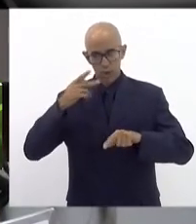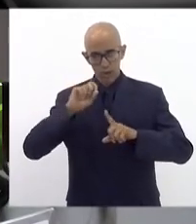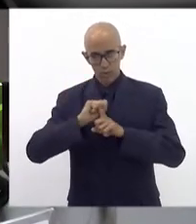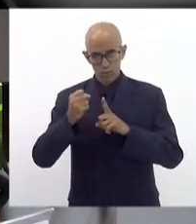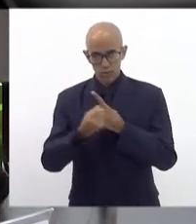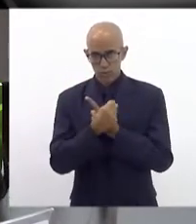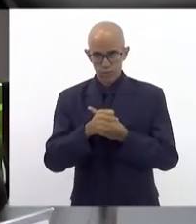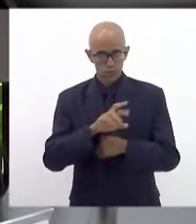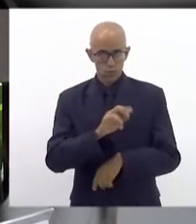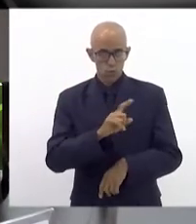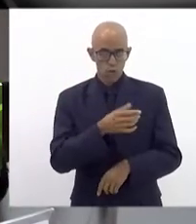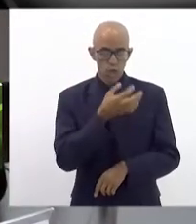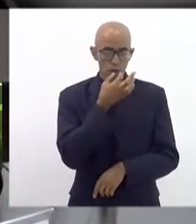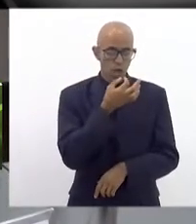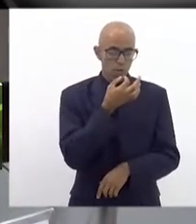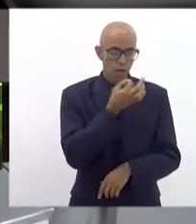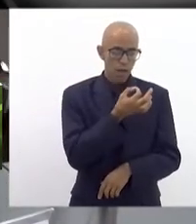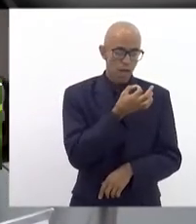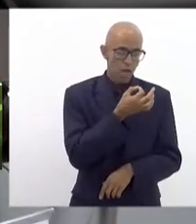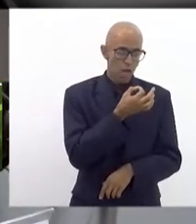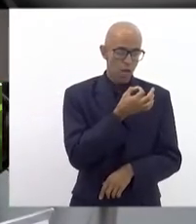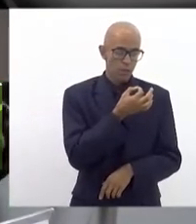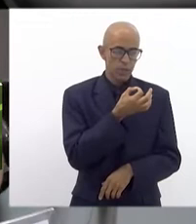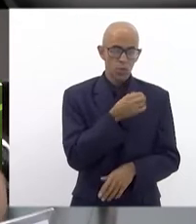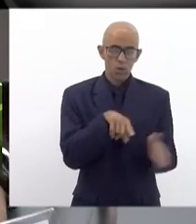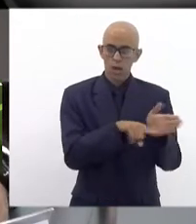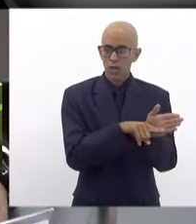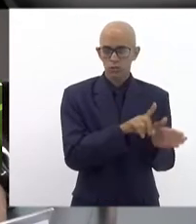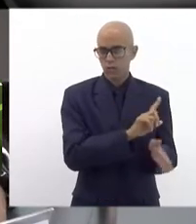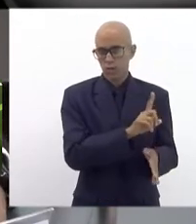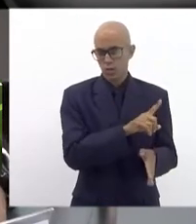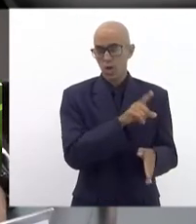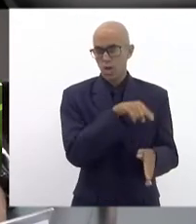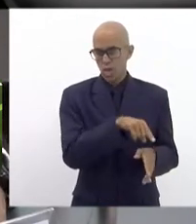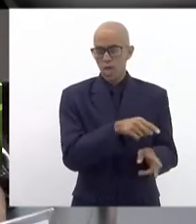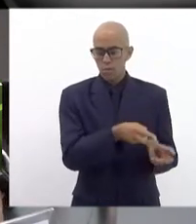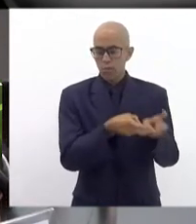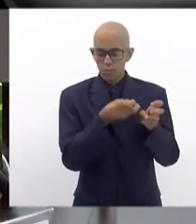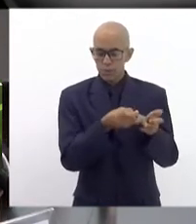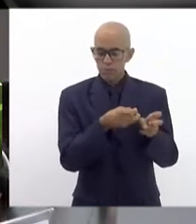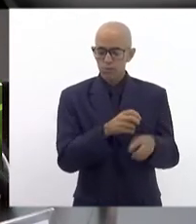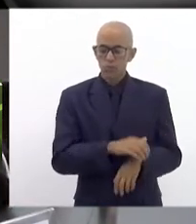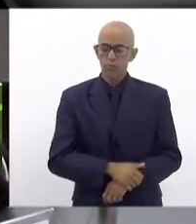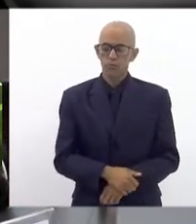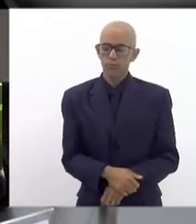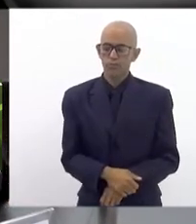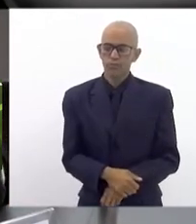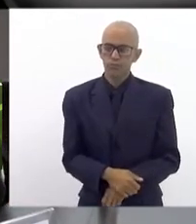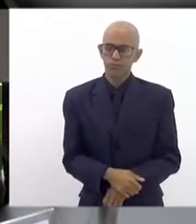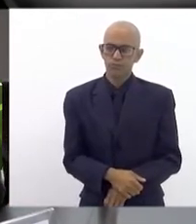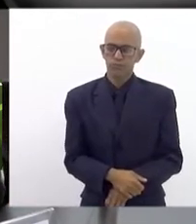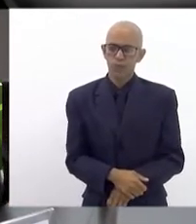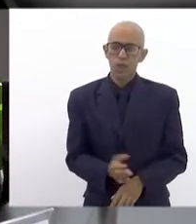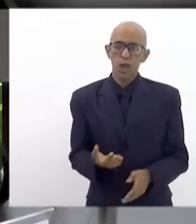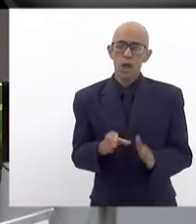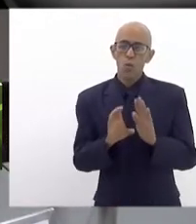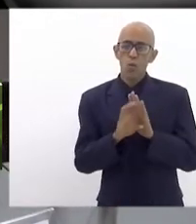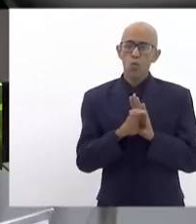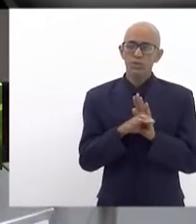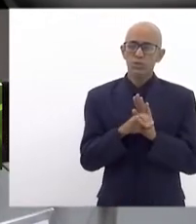não é uma crítica, é uma constatação. Né? Então, a definição de inovação,